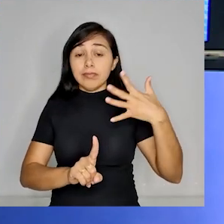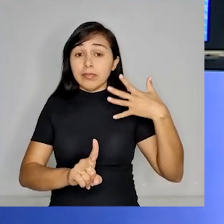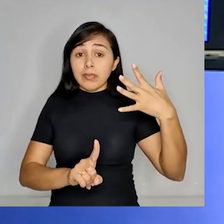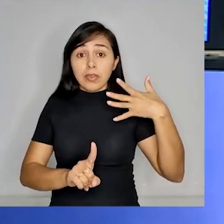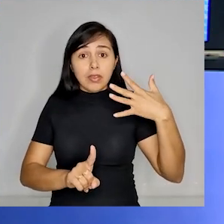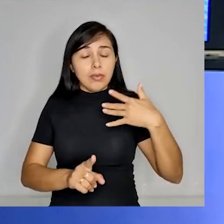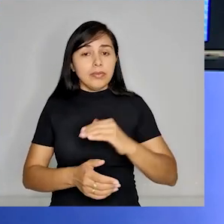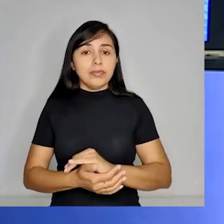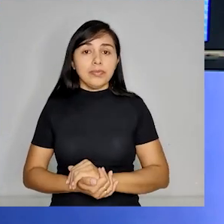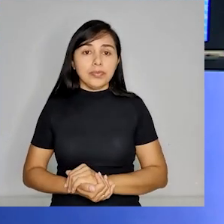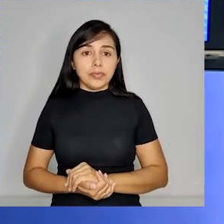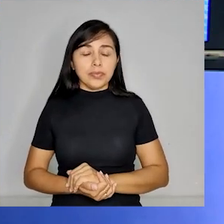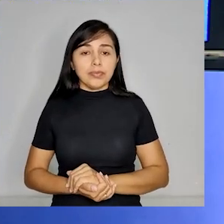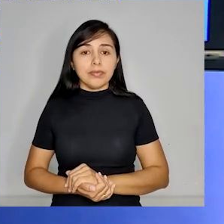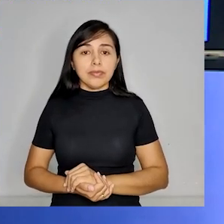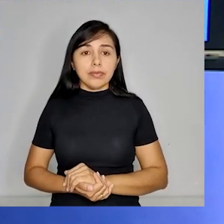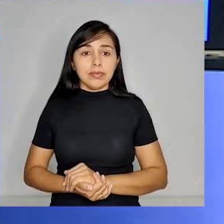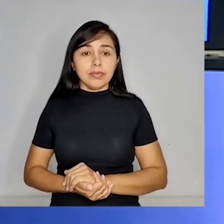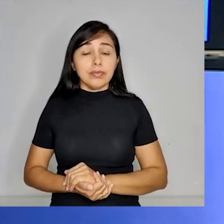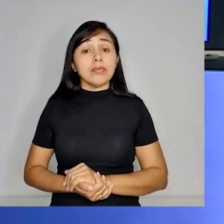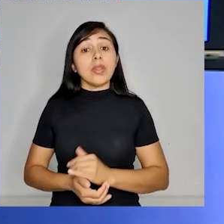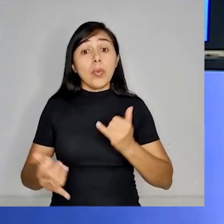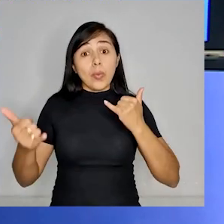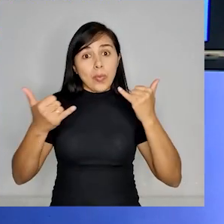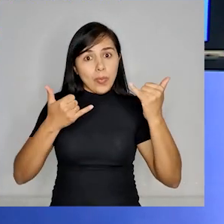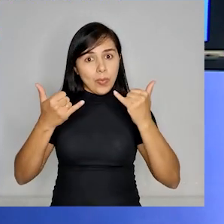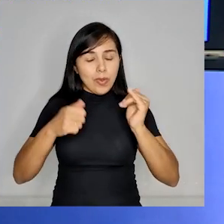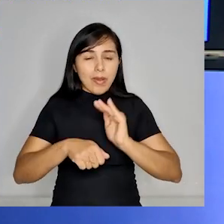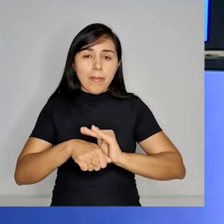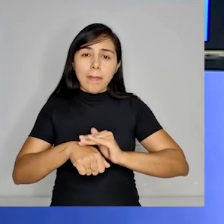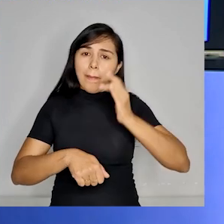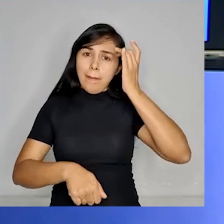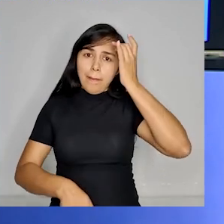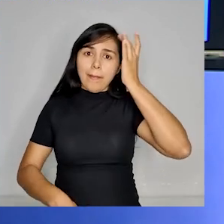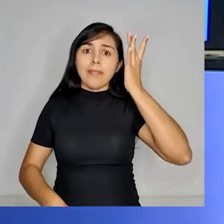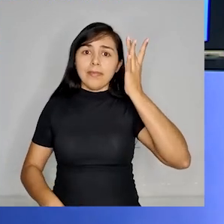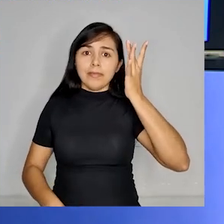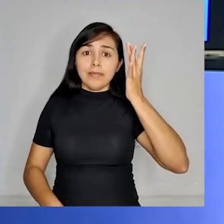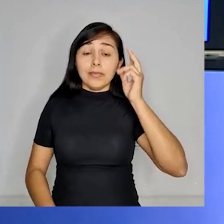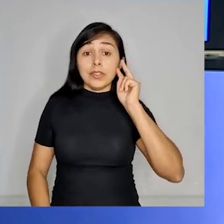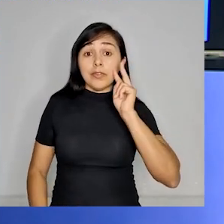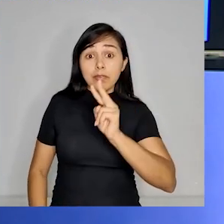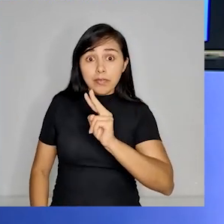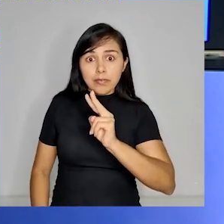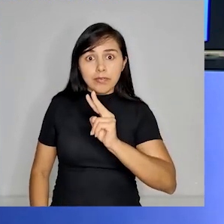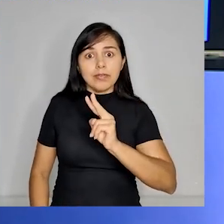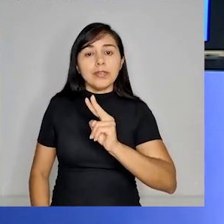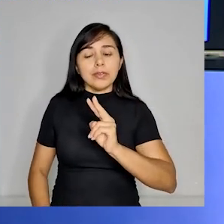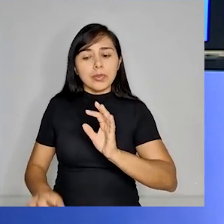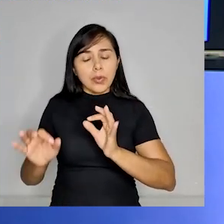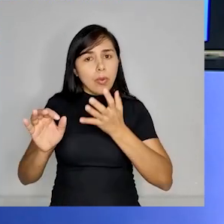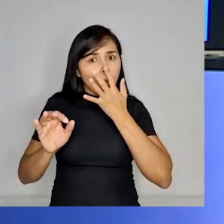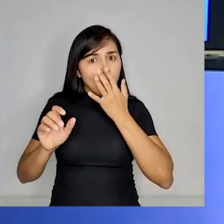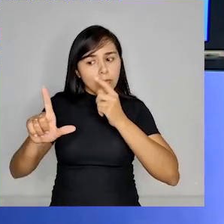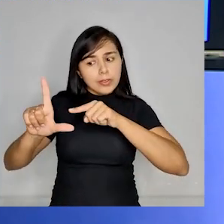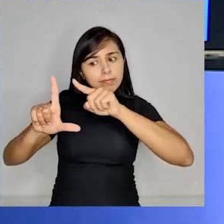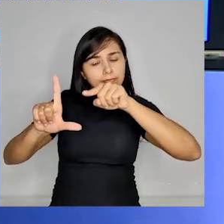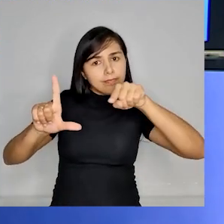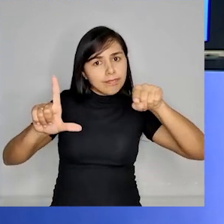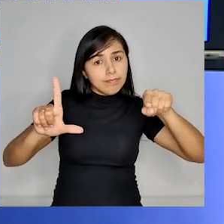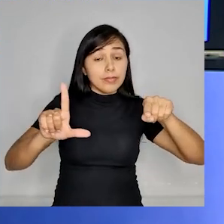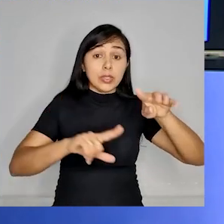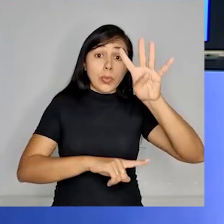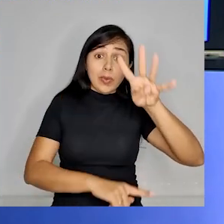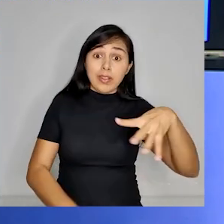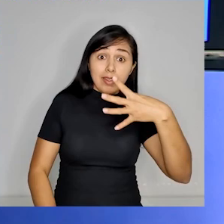informações aqui, elas são mais fácil vistas quando a gente transforma essas informações da tabela em um